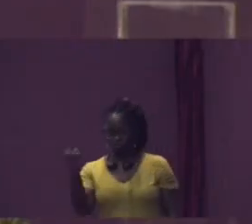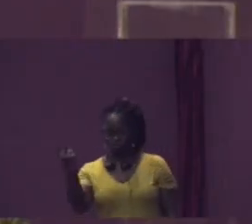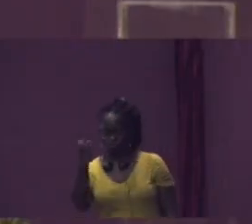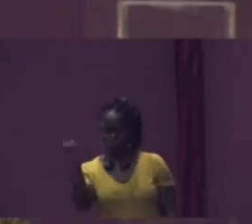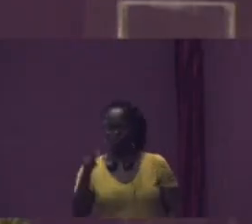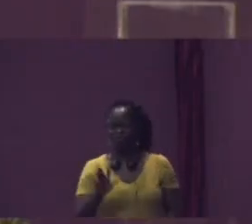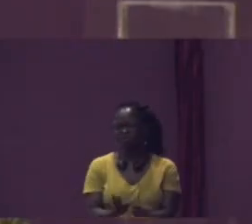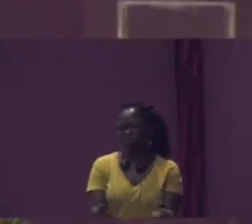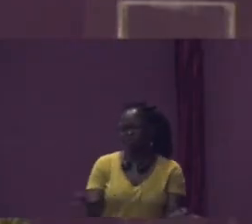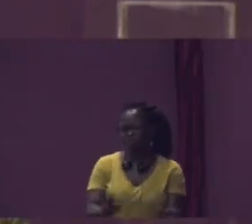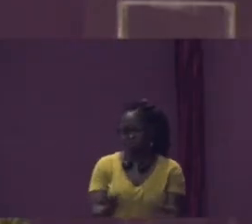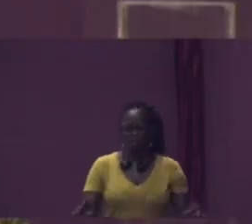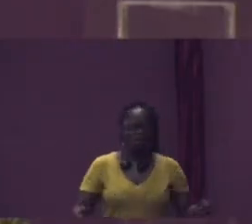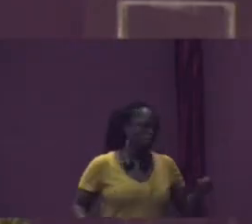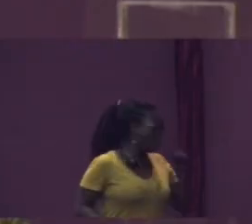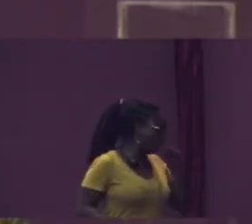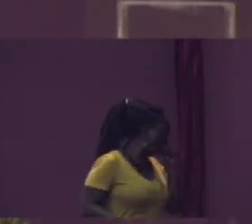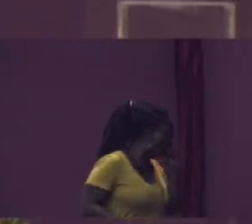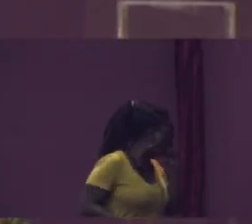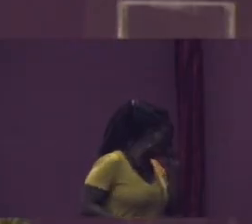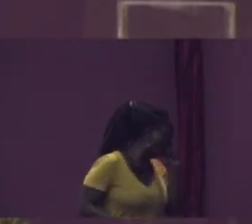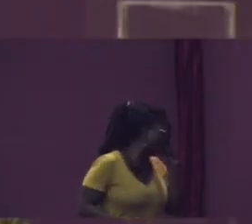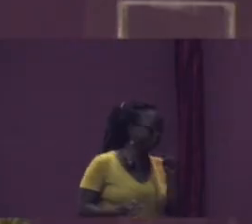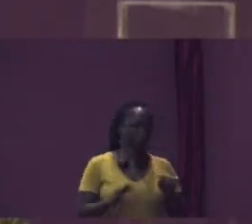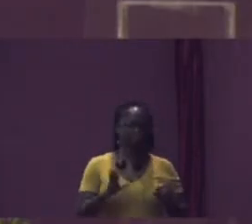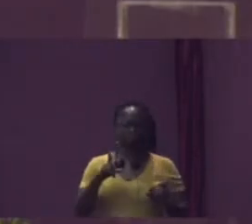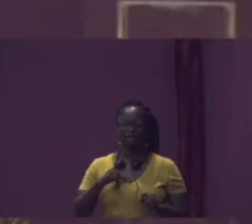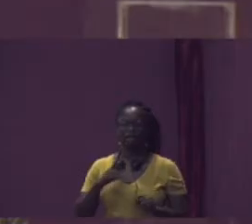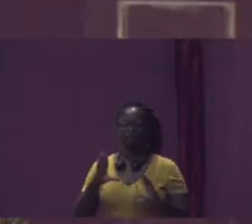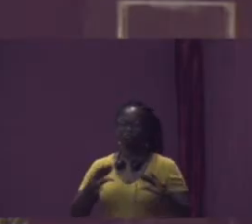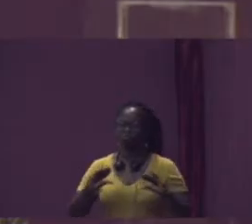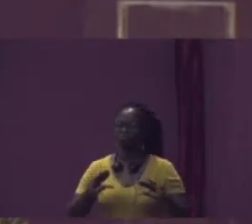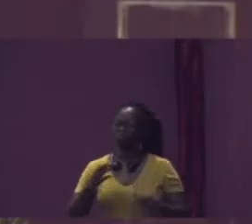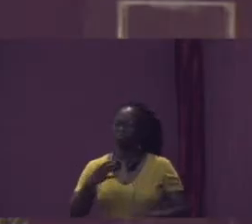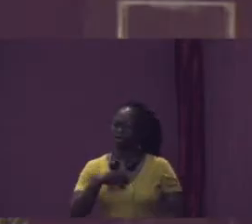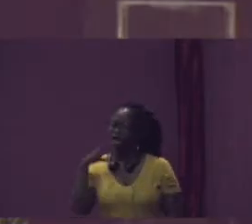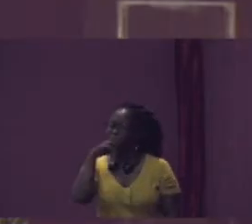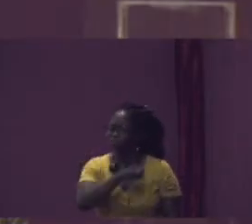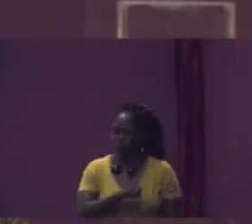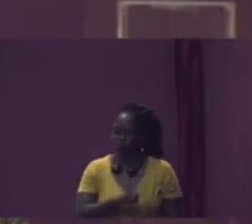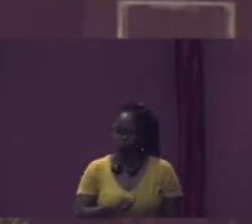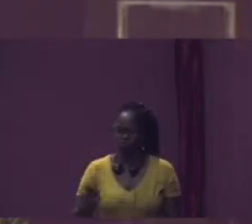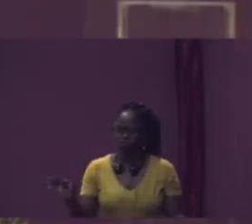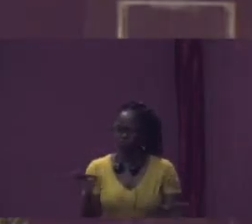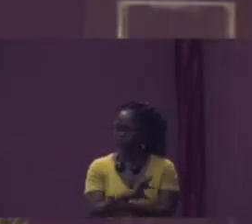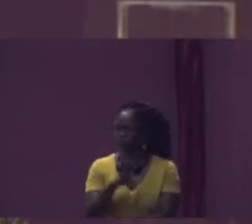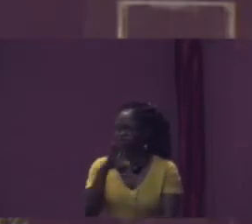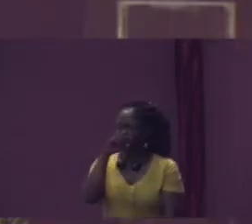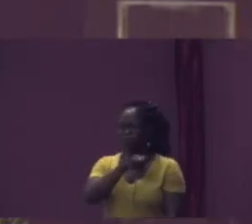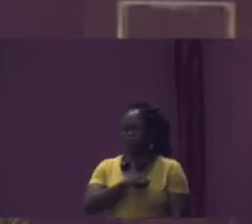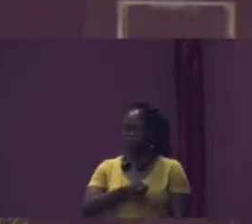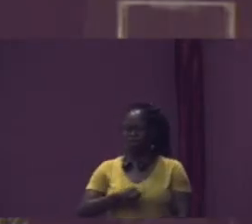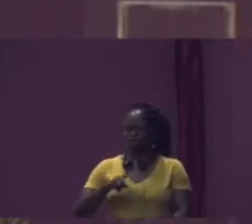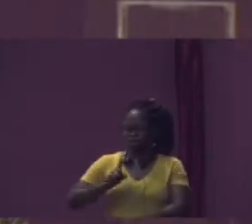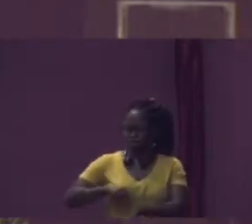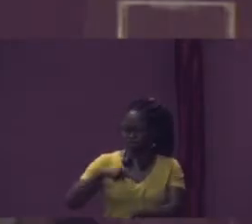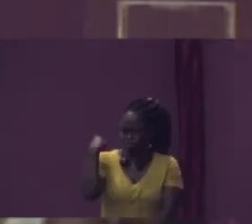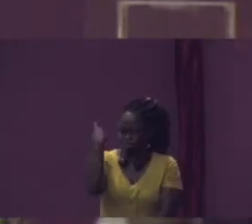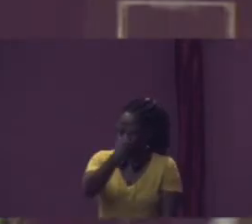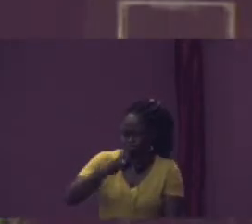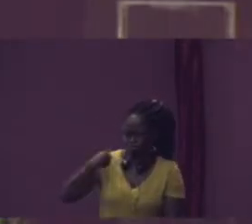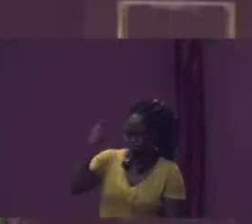muito simples. Em termos de velocidade, ela é rápida, né? Então exige menos tempo.